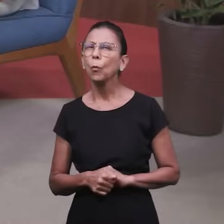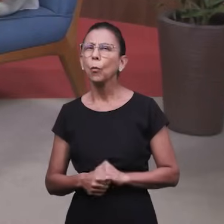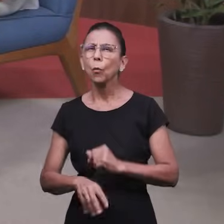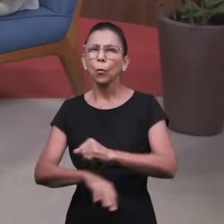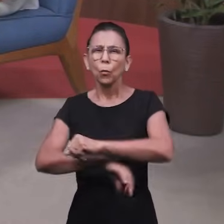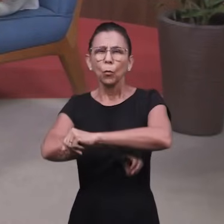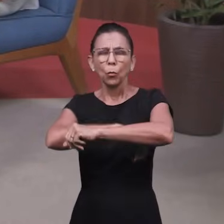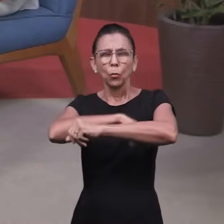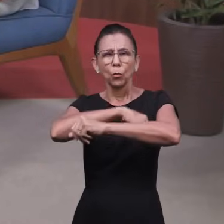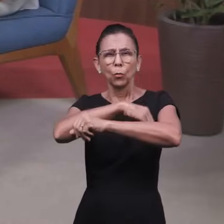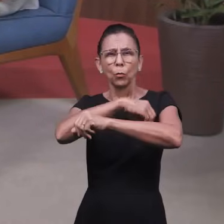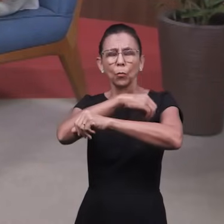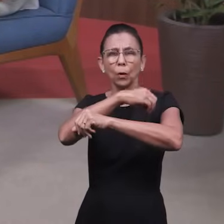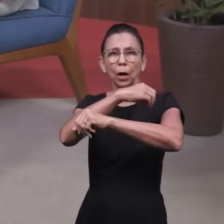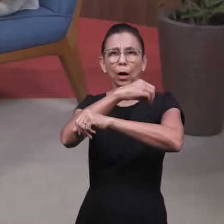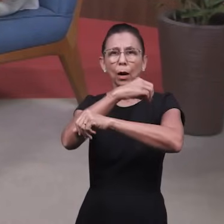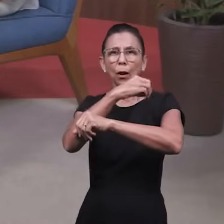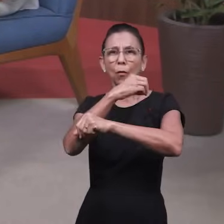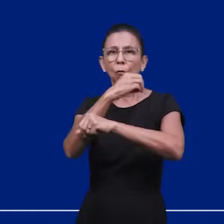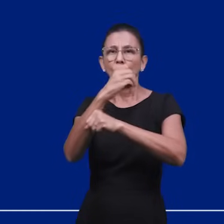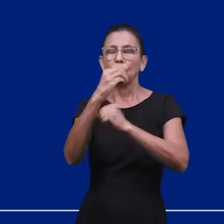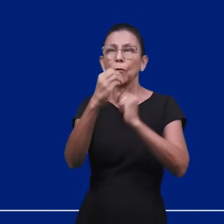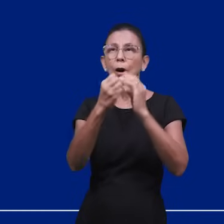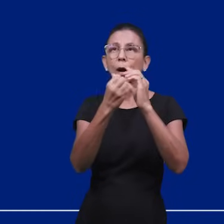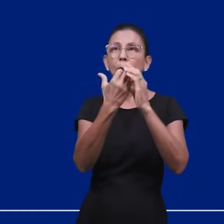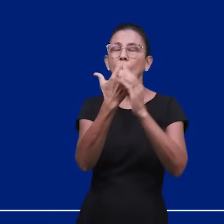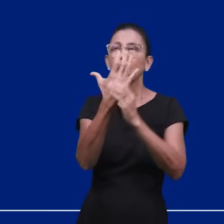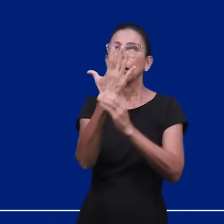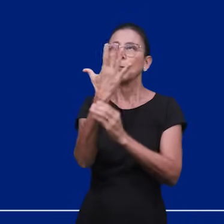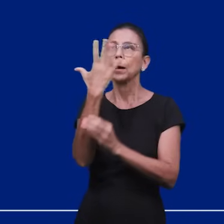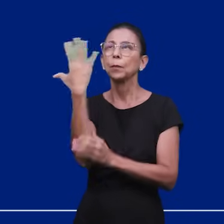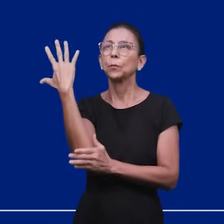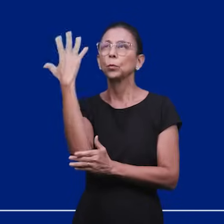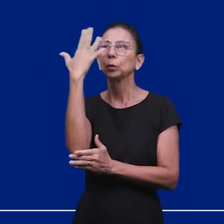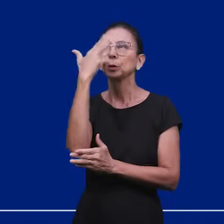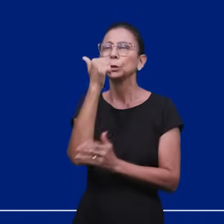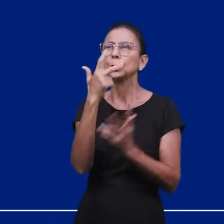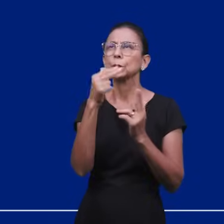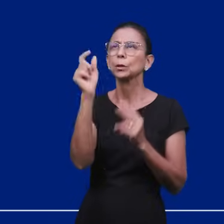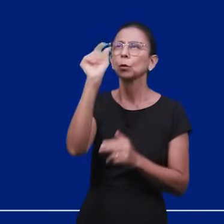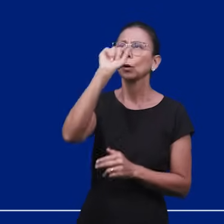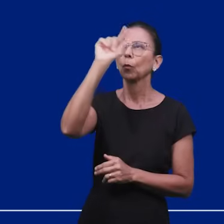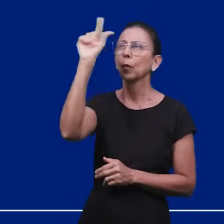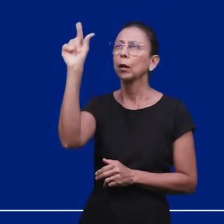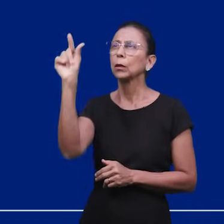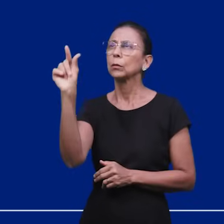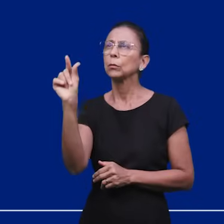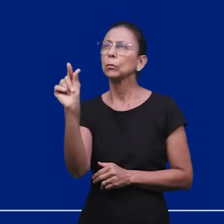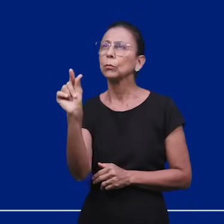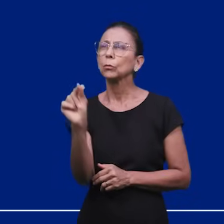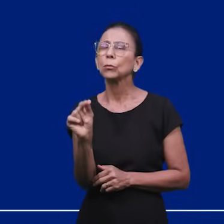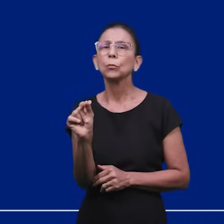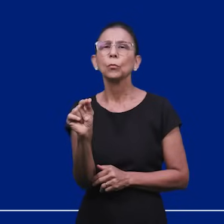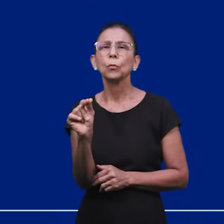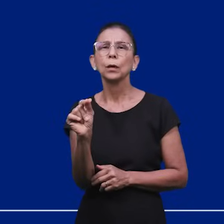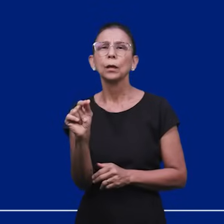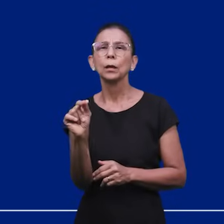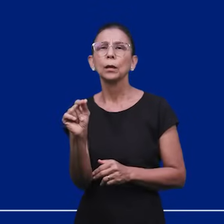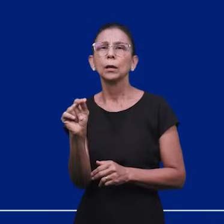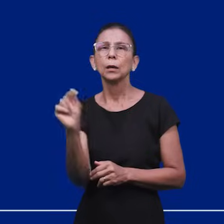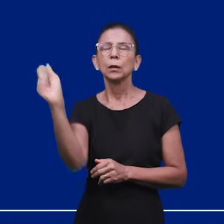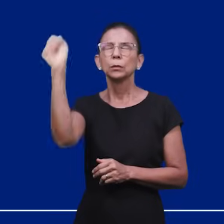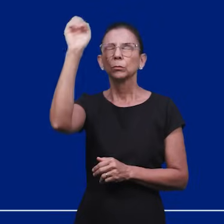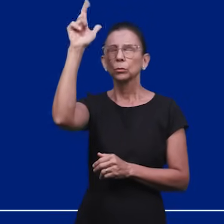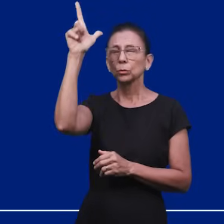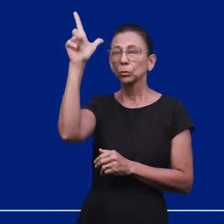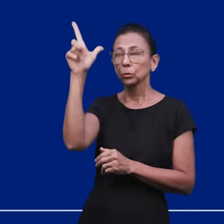do dia, formosa como a lua, brilhante como o sol, formidável como um exército com bandeiras? Então,